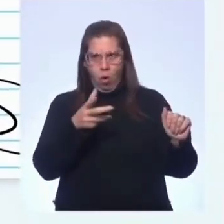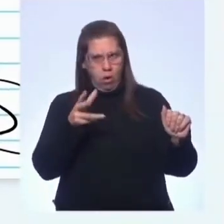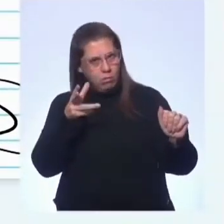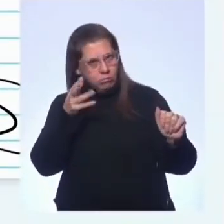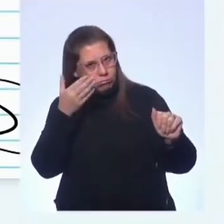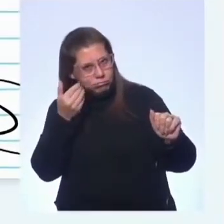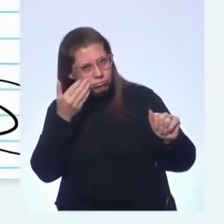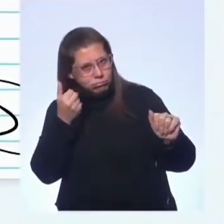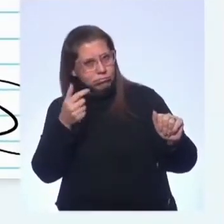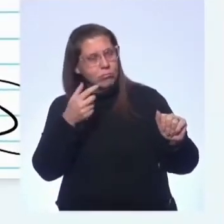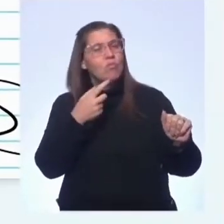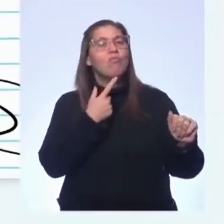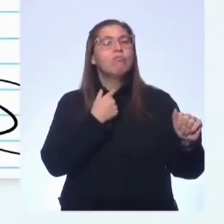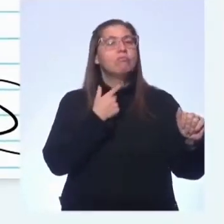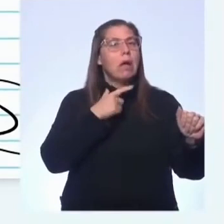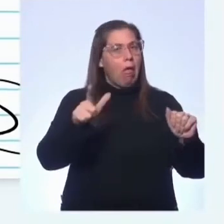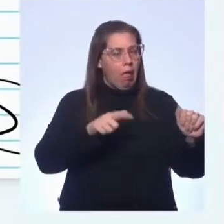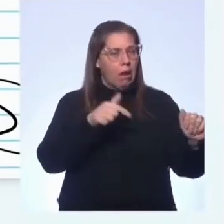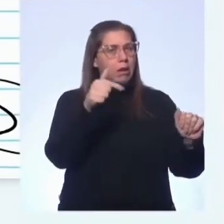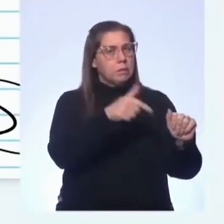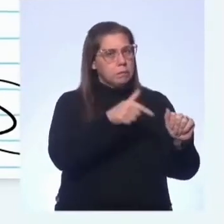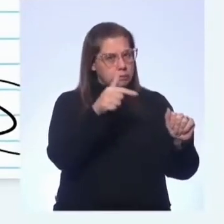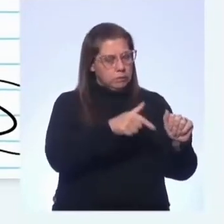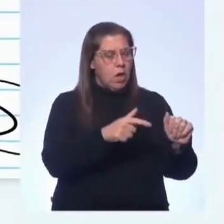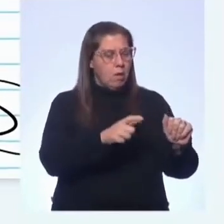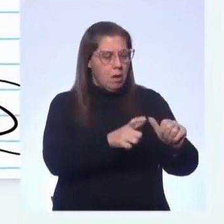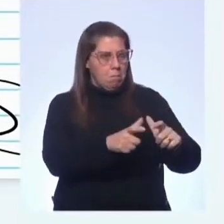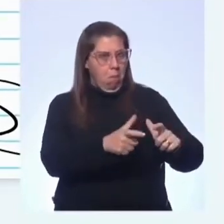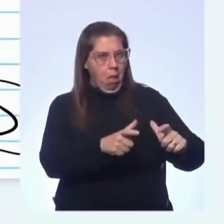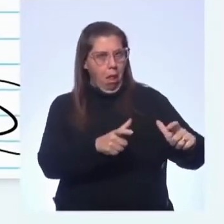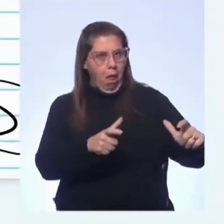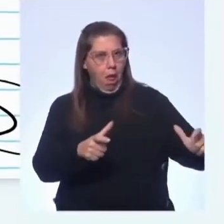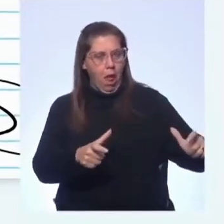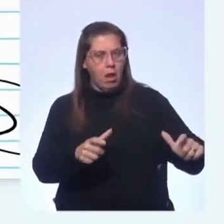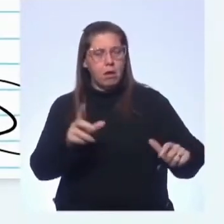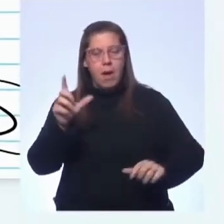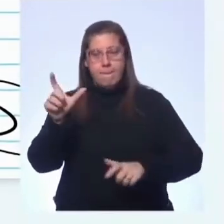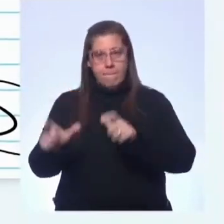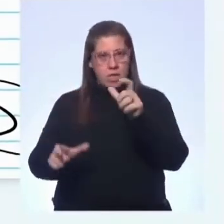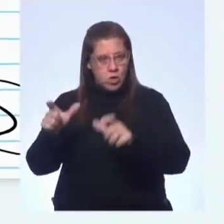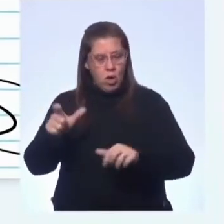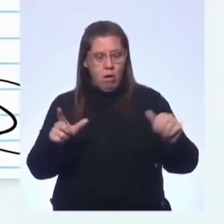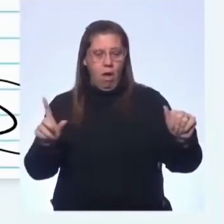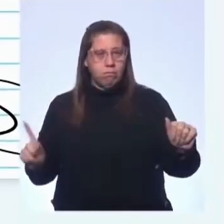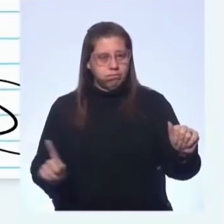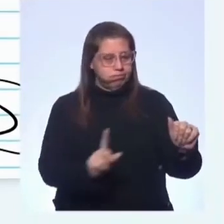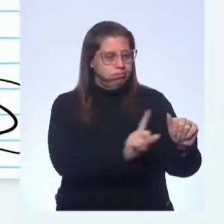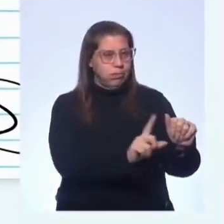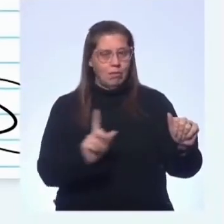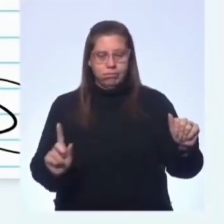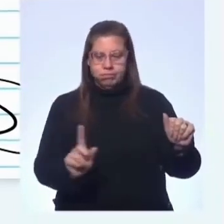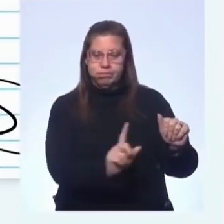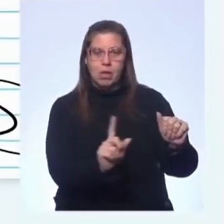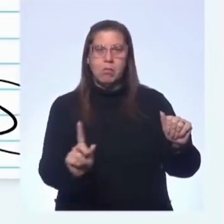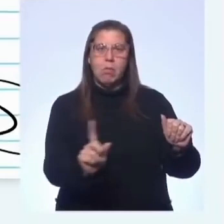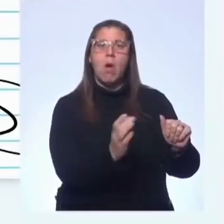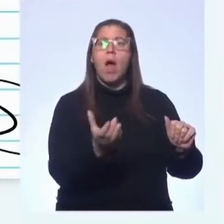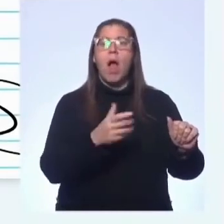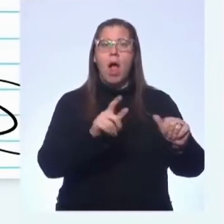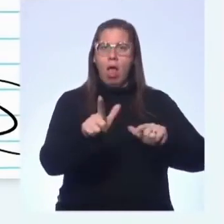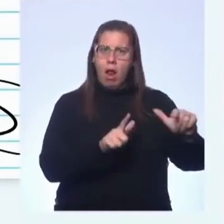demanda por trabalhadores é grande. A cidade começa a crescer, diversas pessoas se mudam para a cidade A em busca desses